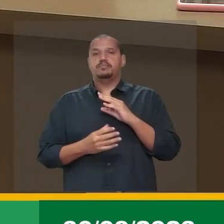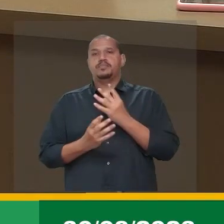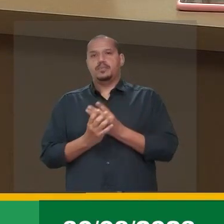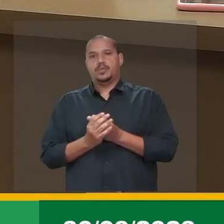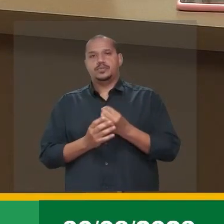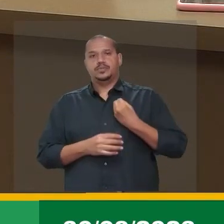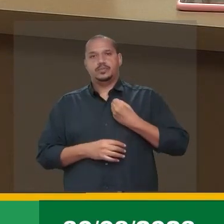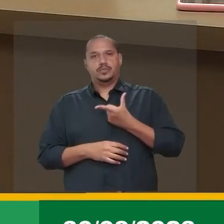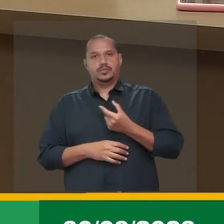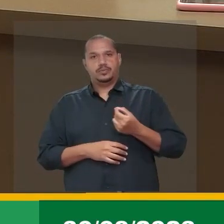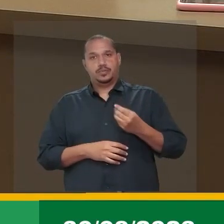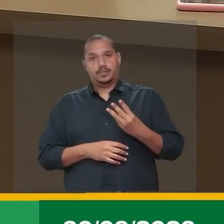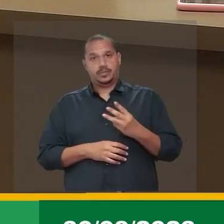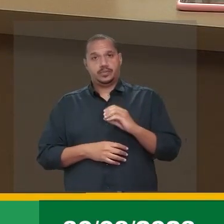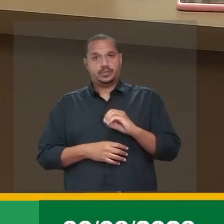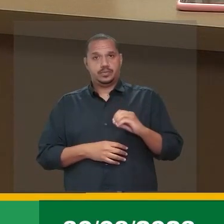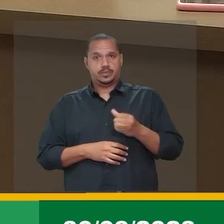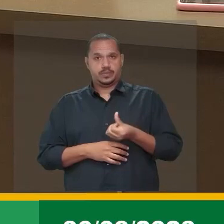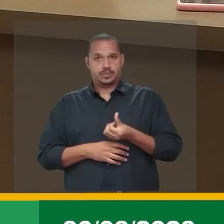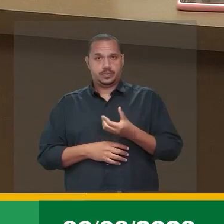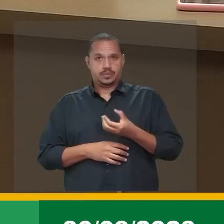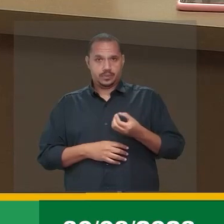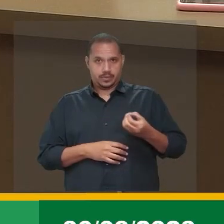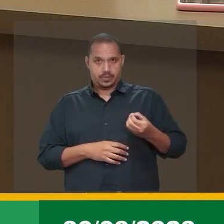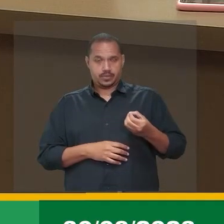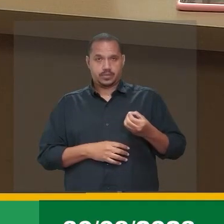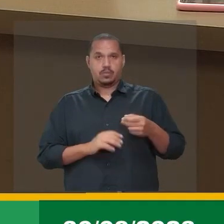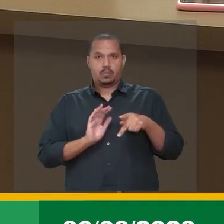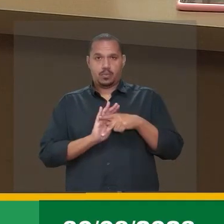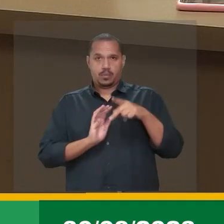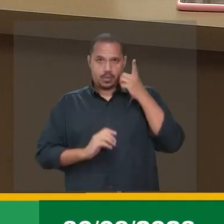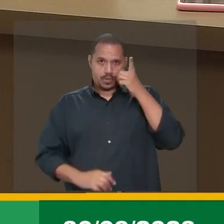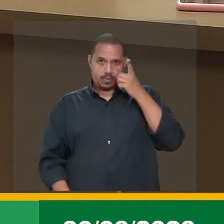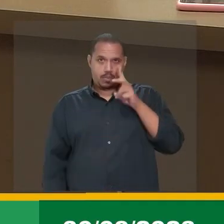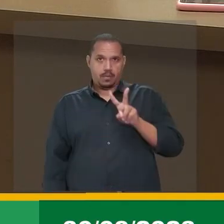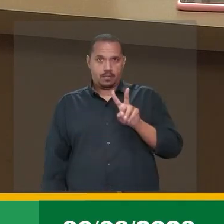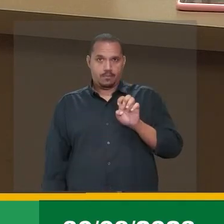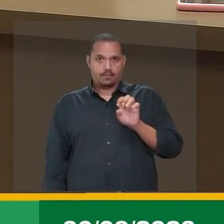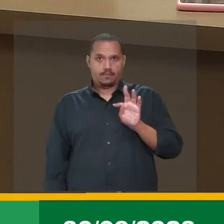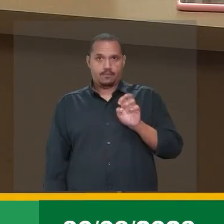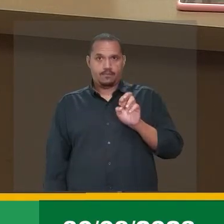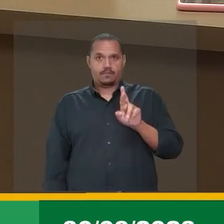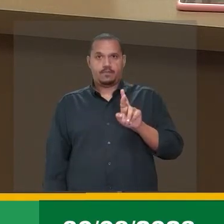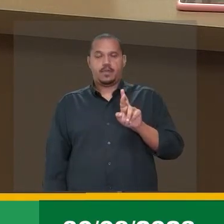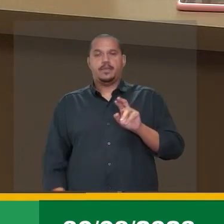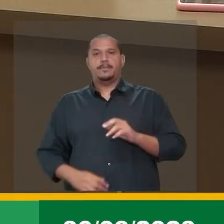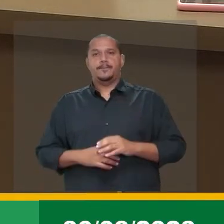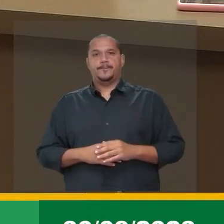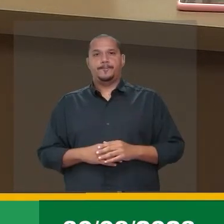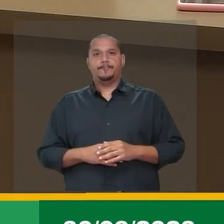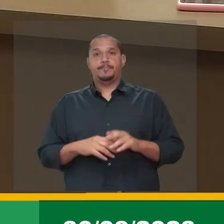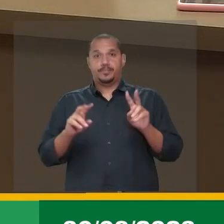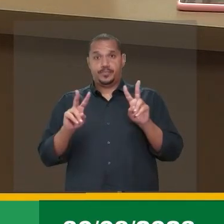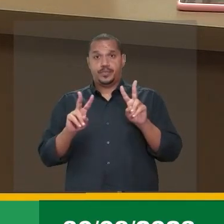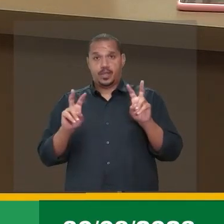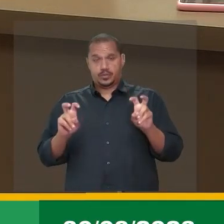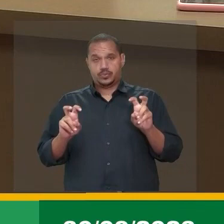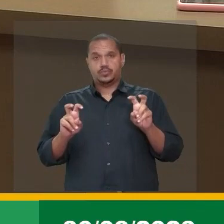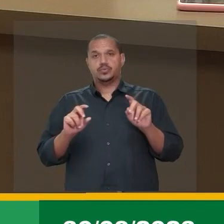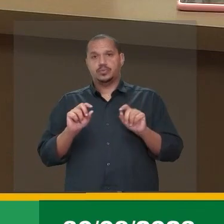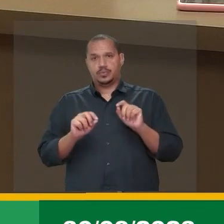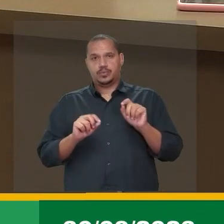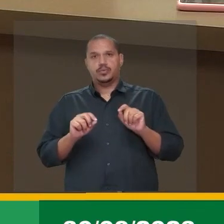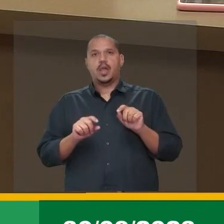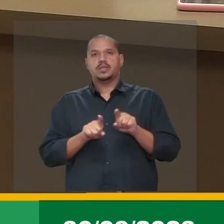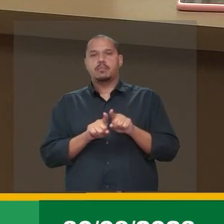000600 e autoria do deputado Weber Martins dispõe sobre o fornecimento de dados